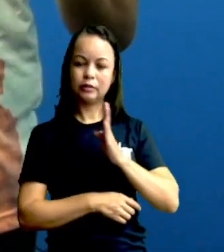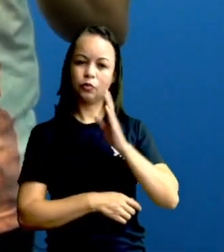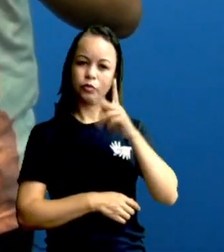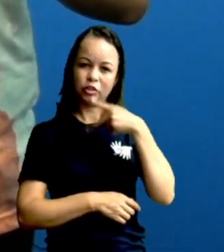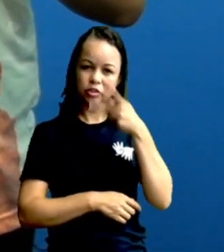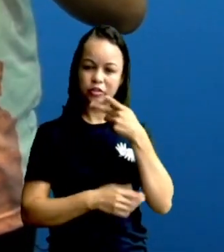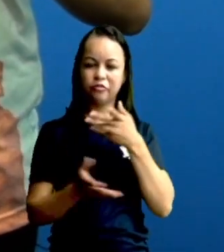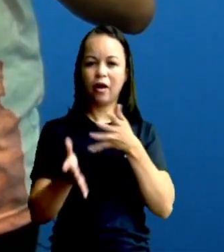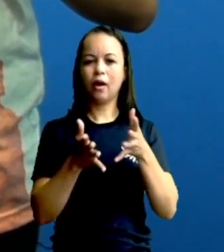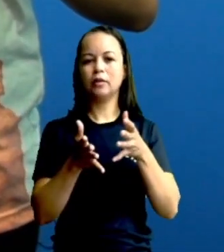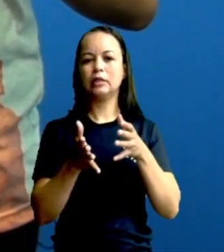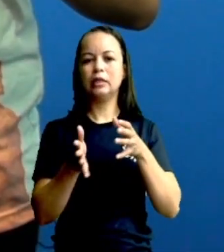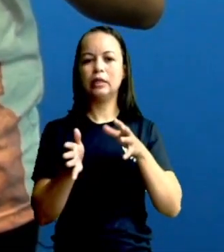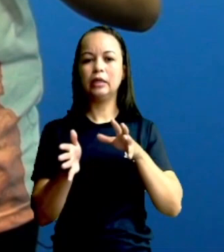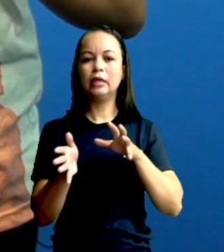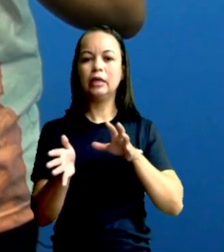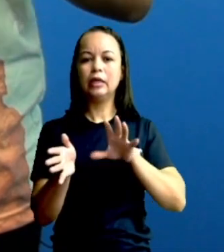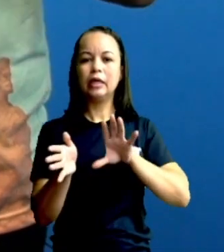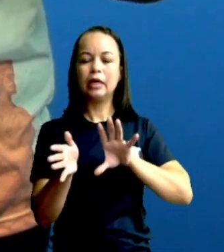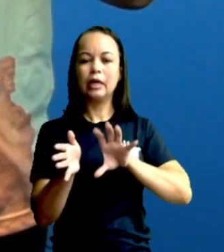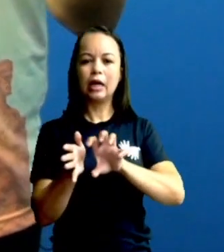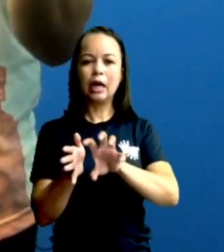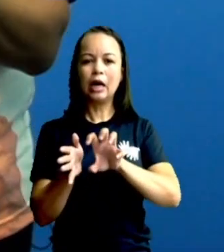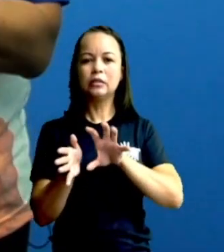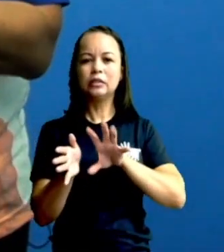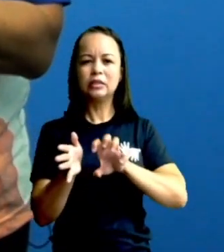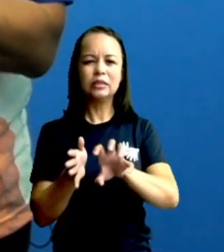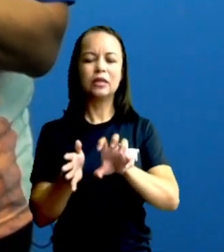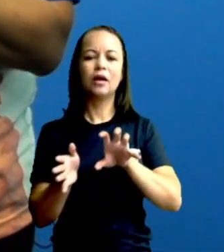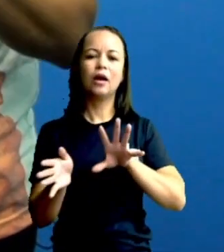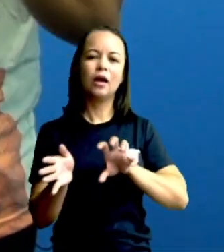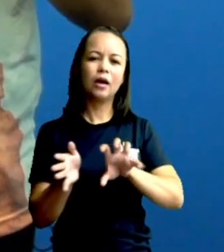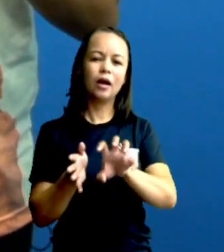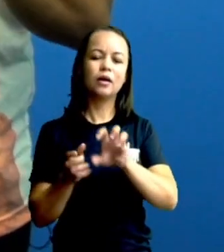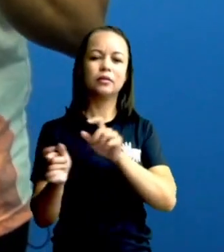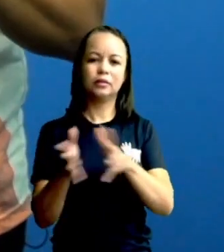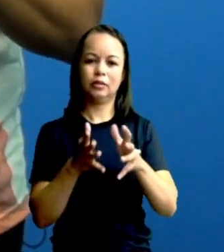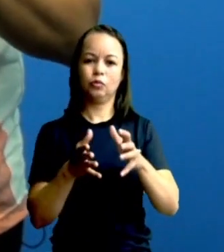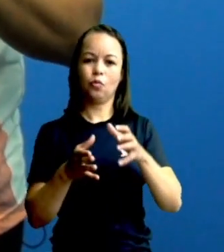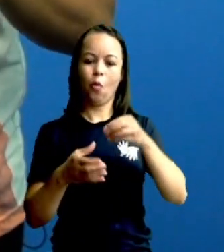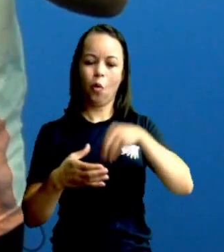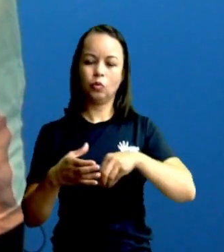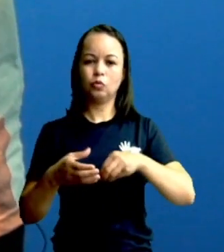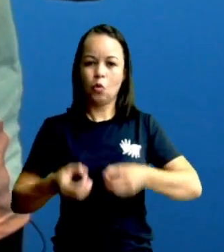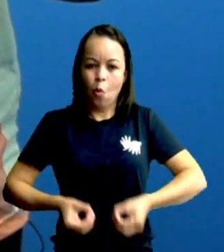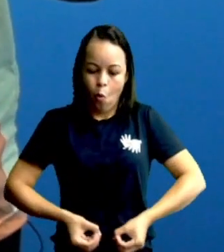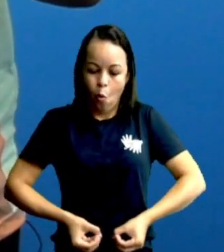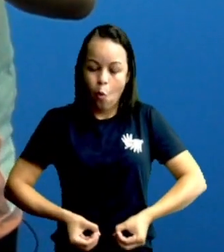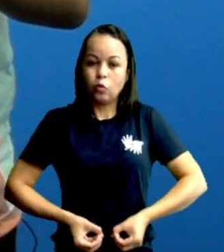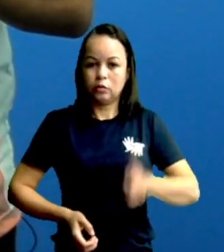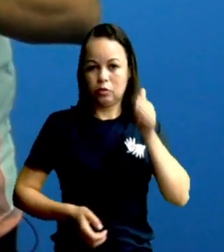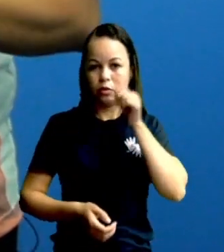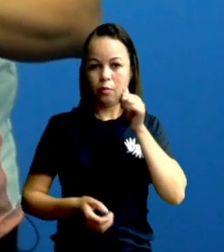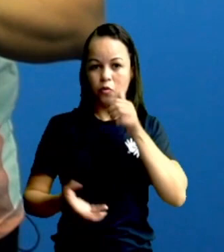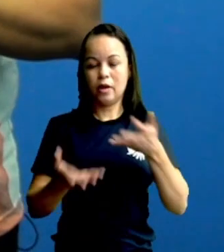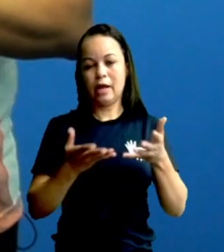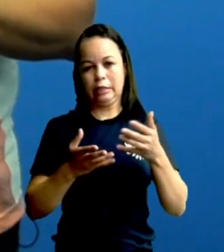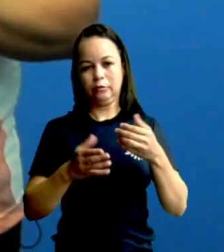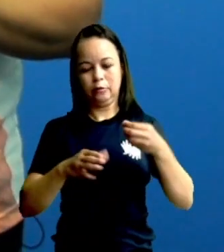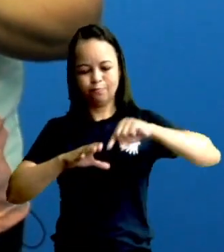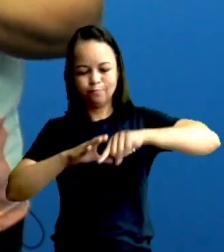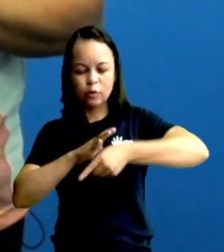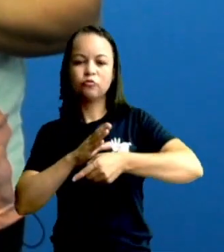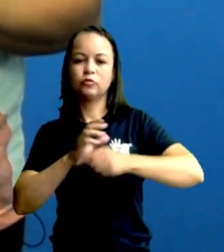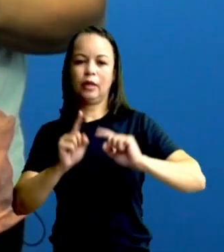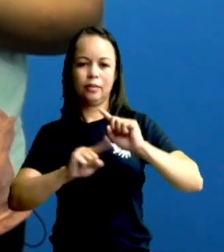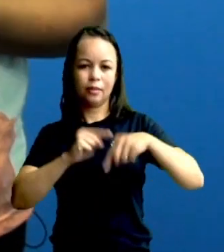de câncer e ou melhor ainda, de câncer de colo de útero, tem uma relevância muito grande. Mas a gente vai se aprofundar um pouquinho mais